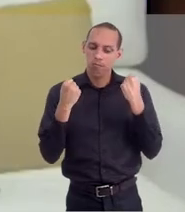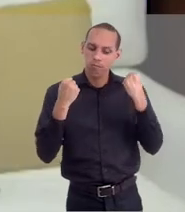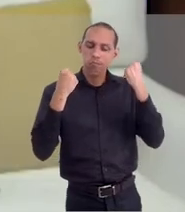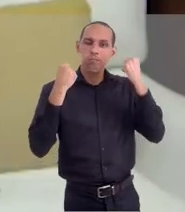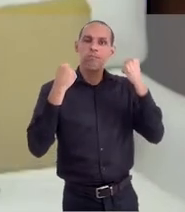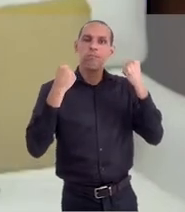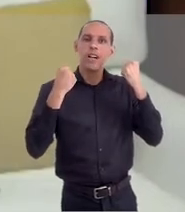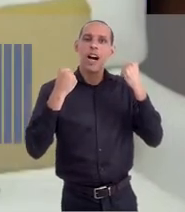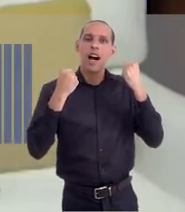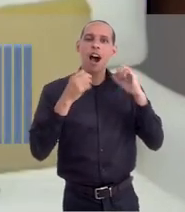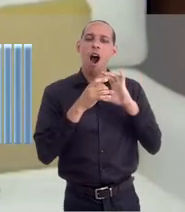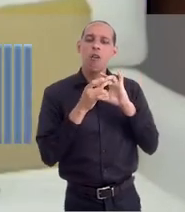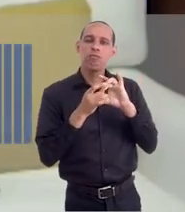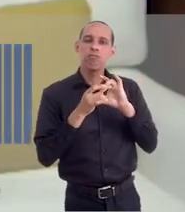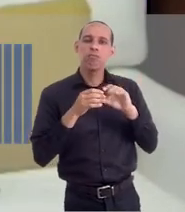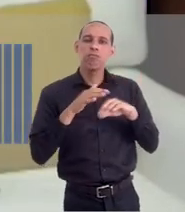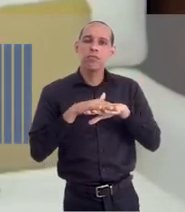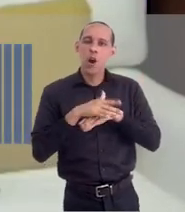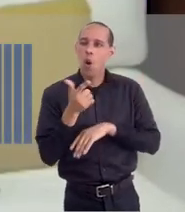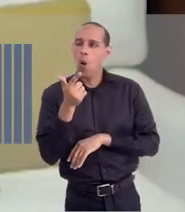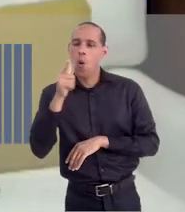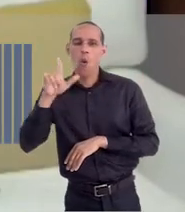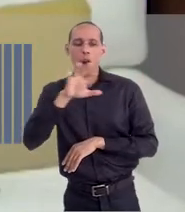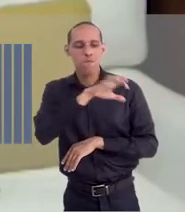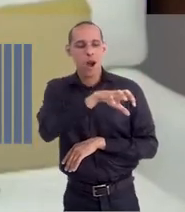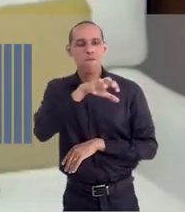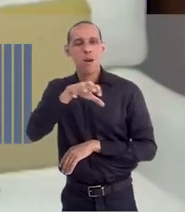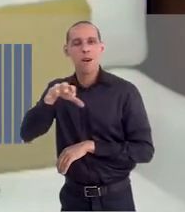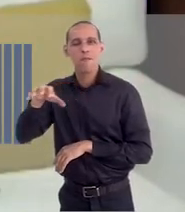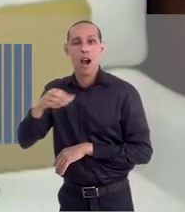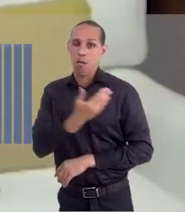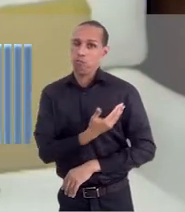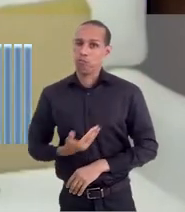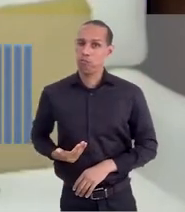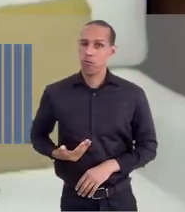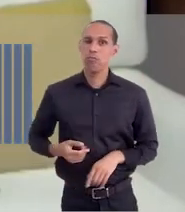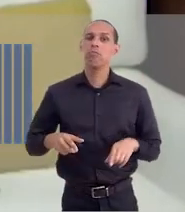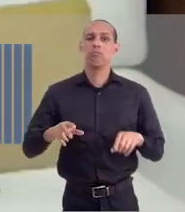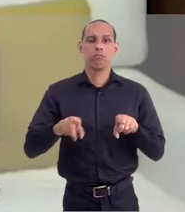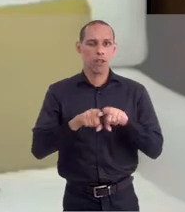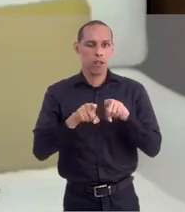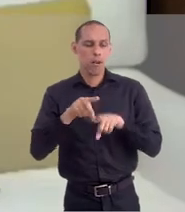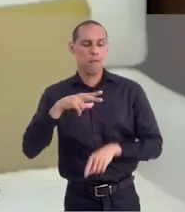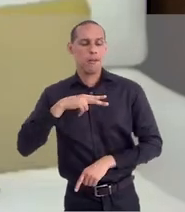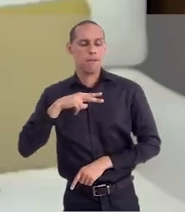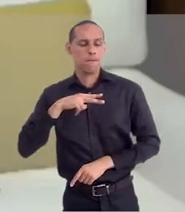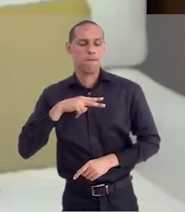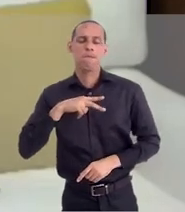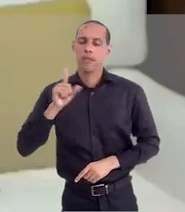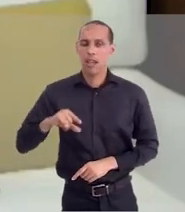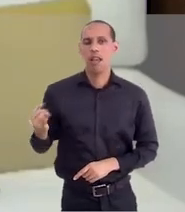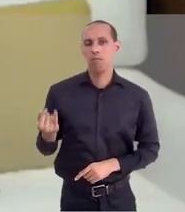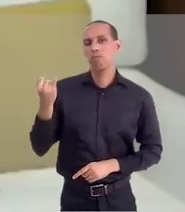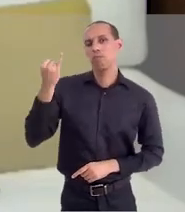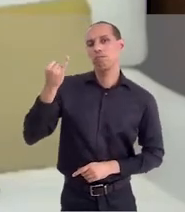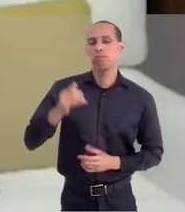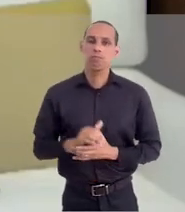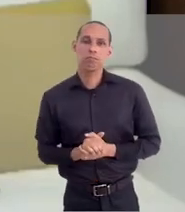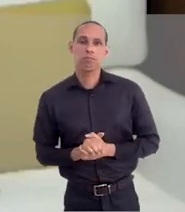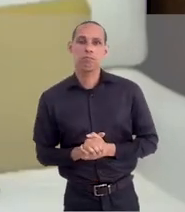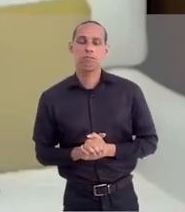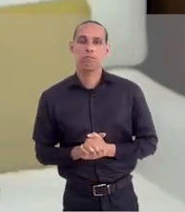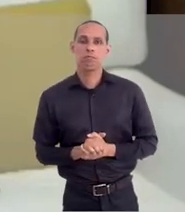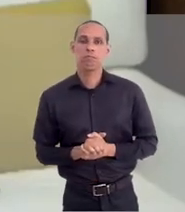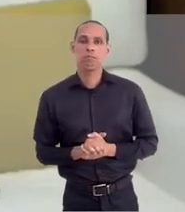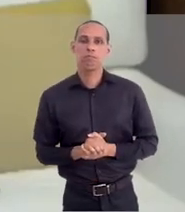e fortalecer as redes com outras entidades, né, públicas e privadas, né, e isso é muito importante,